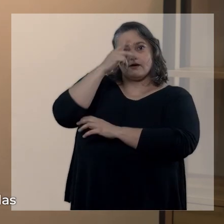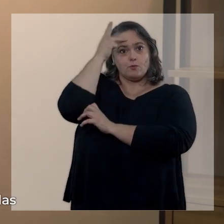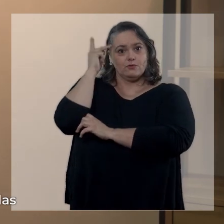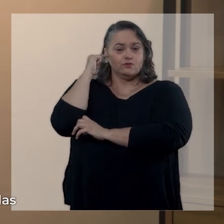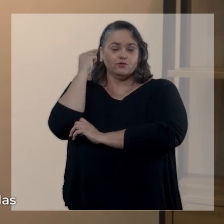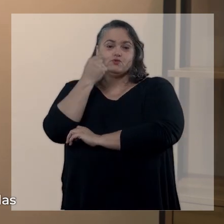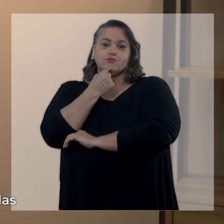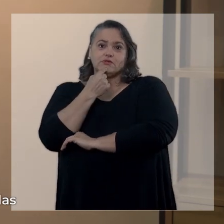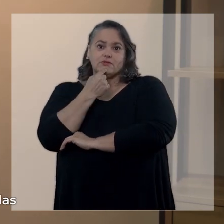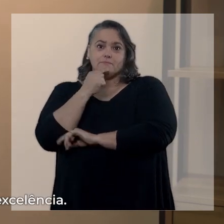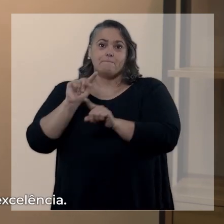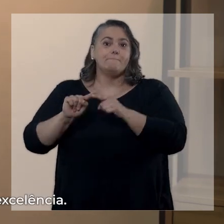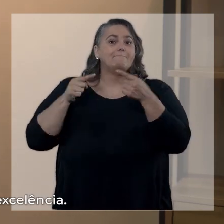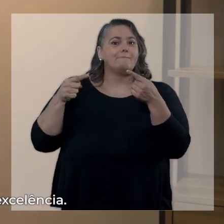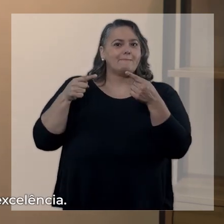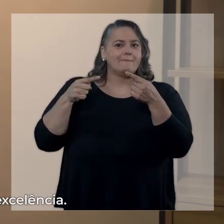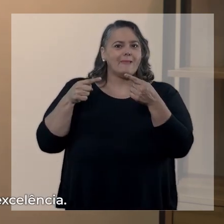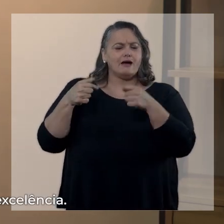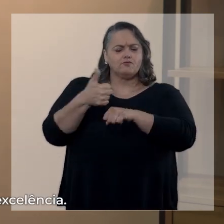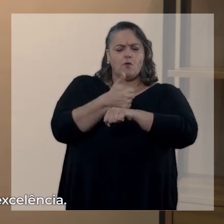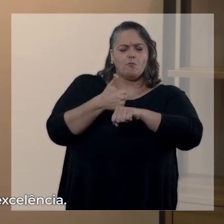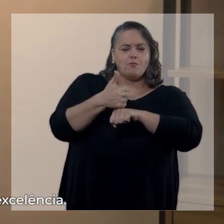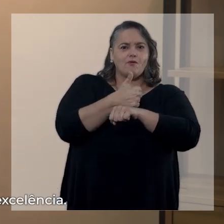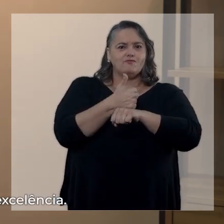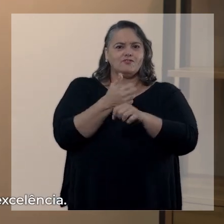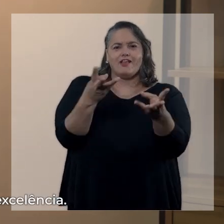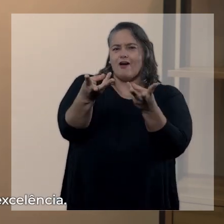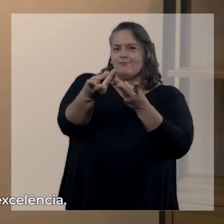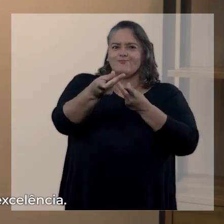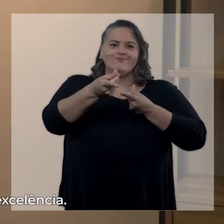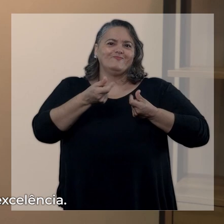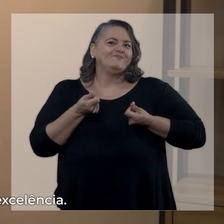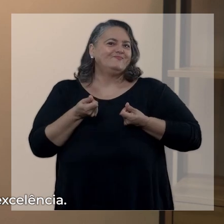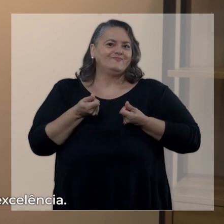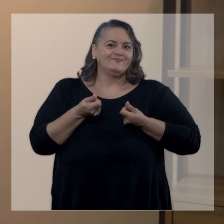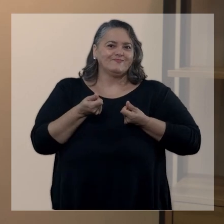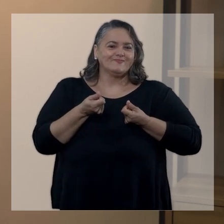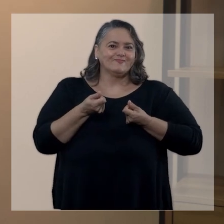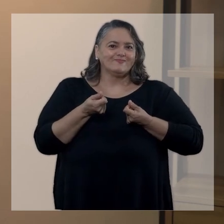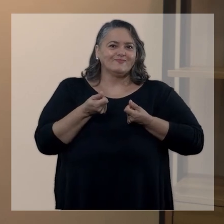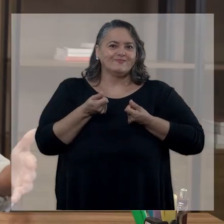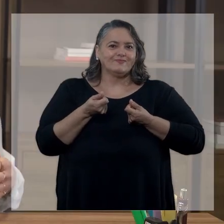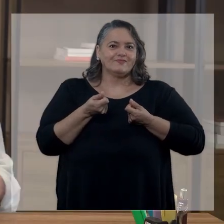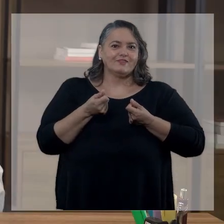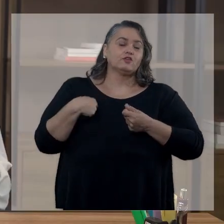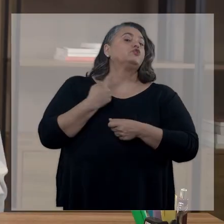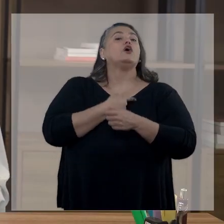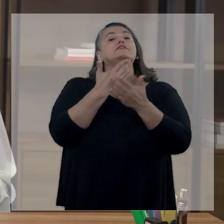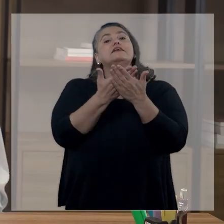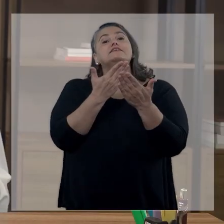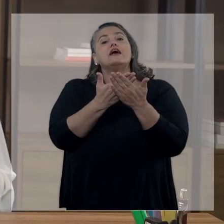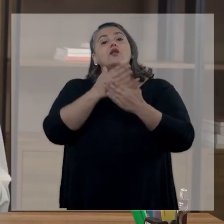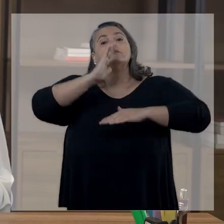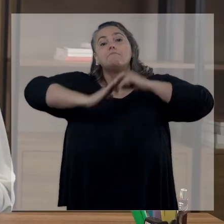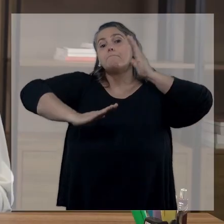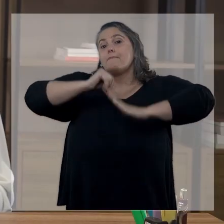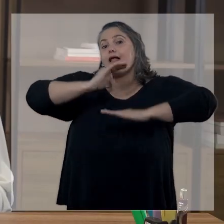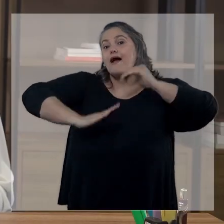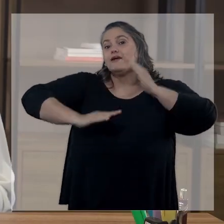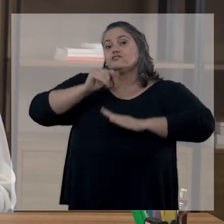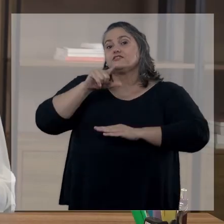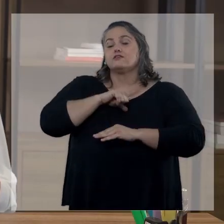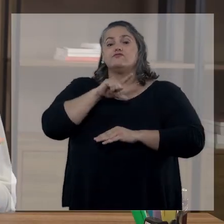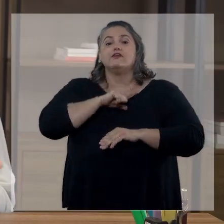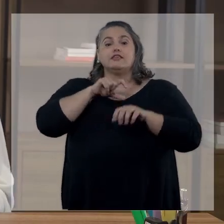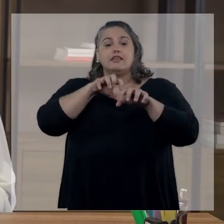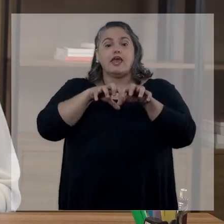comunicação com pessoas surdas, mas para se tornar um profissional de excelência. Nossas aulas são práticas.